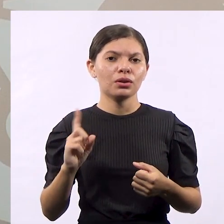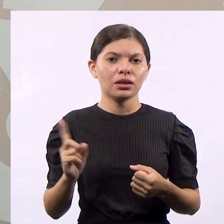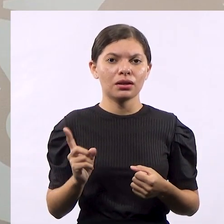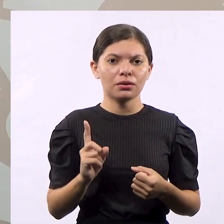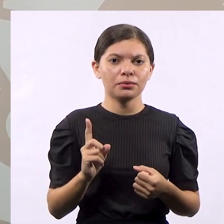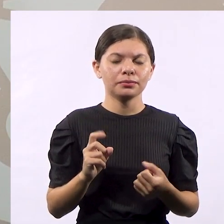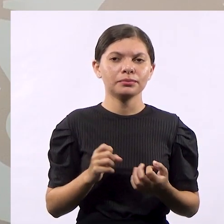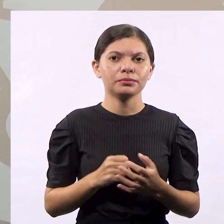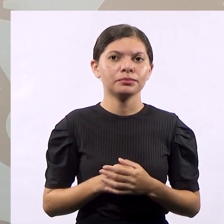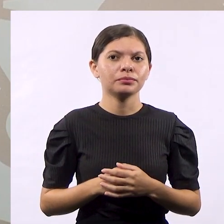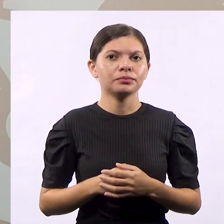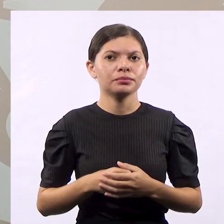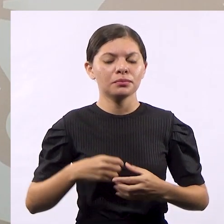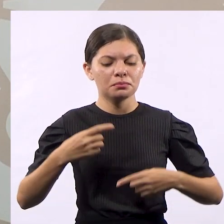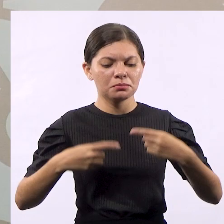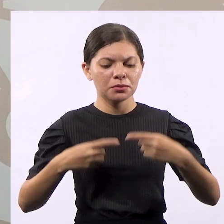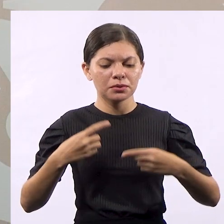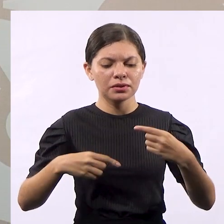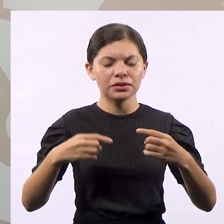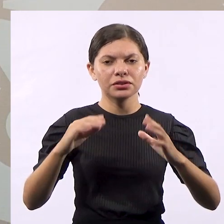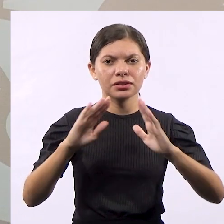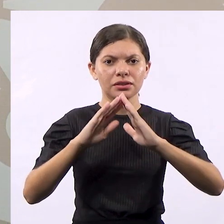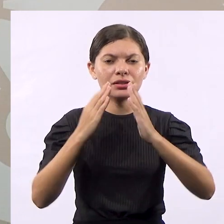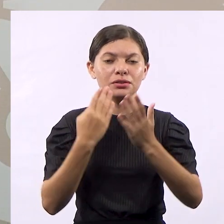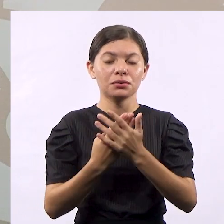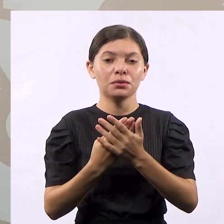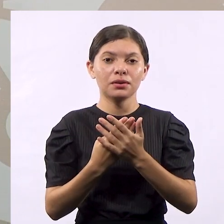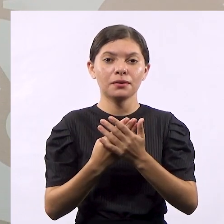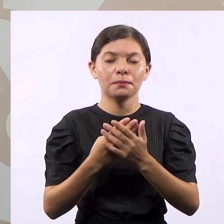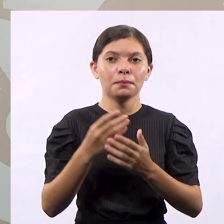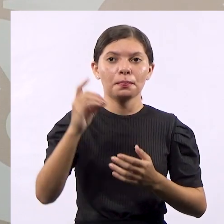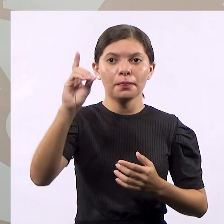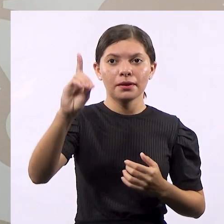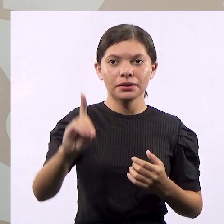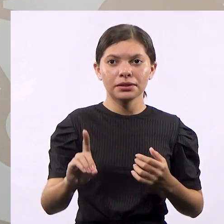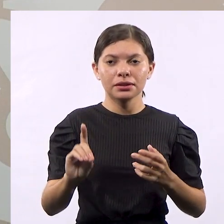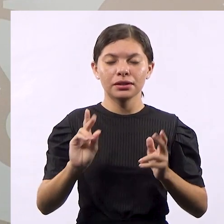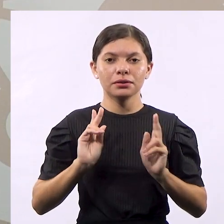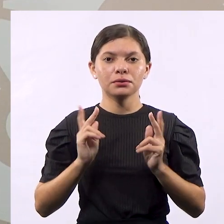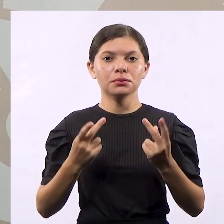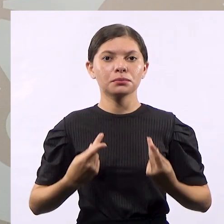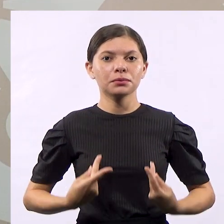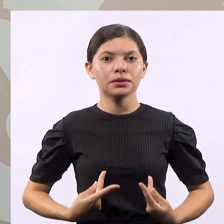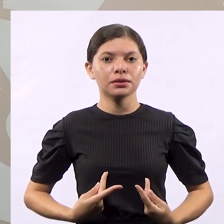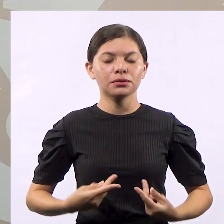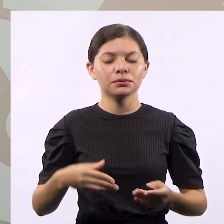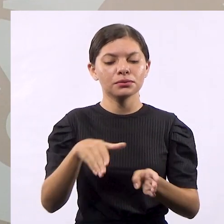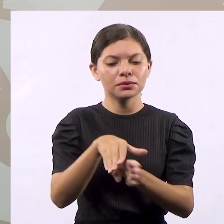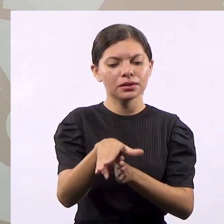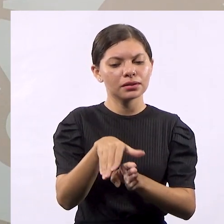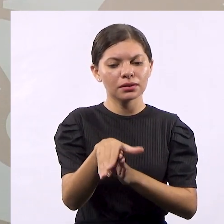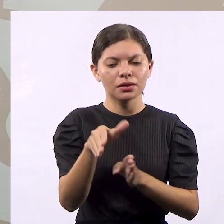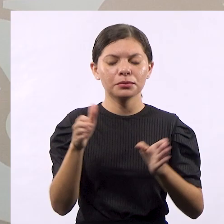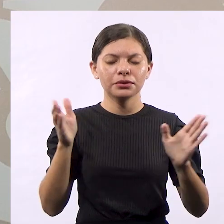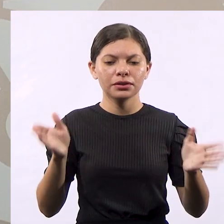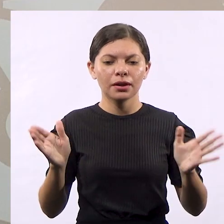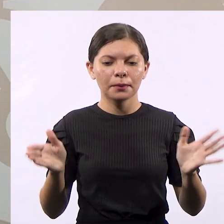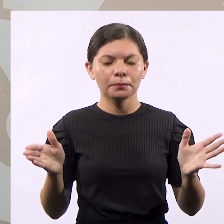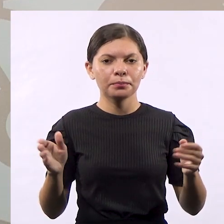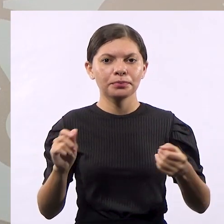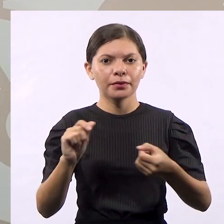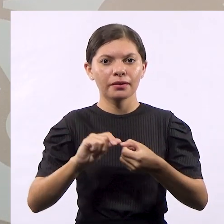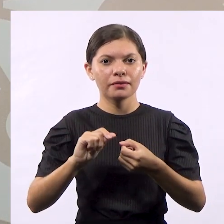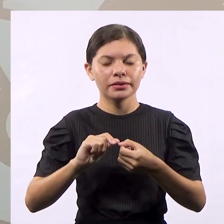fazem parte da política da escola, com relação aos direitos humanos, como nós já orientamos em outras